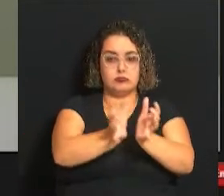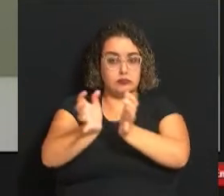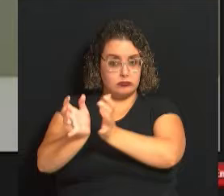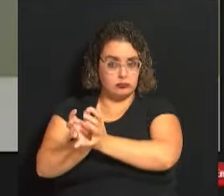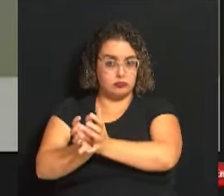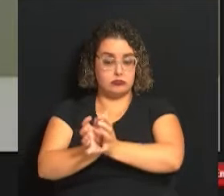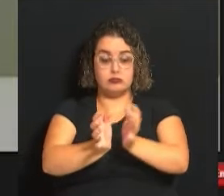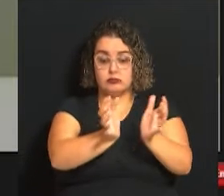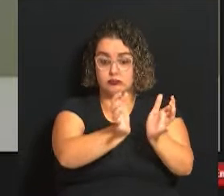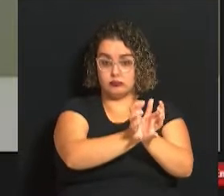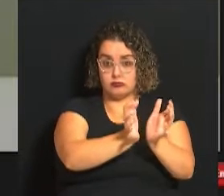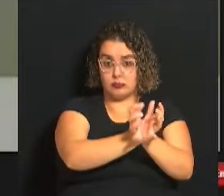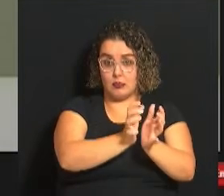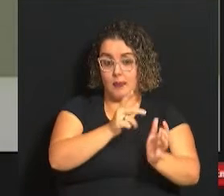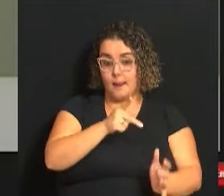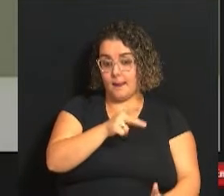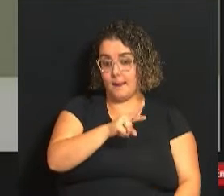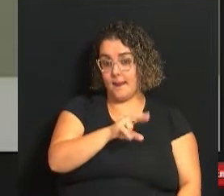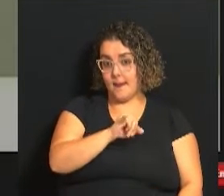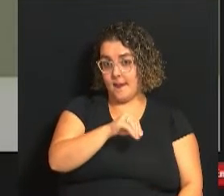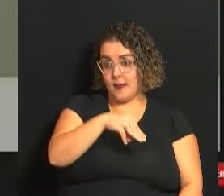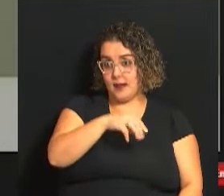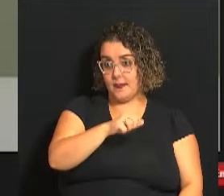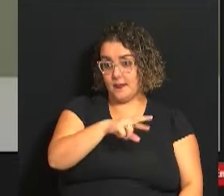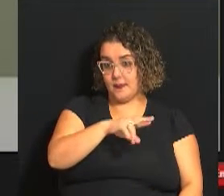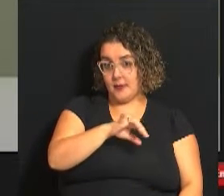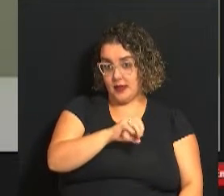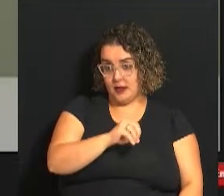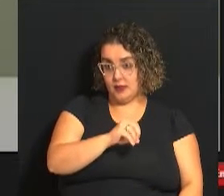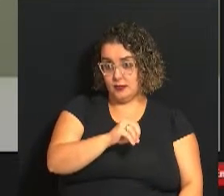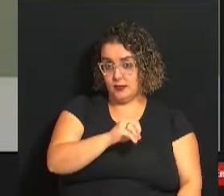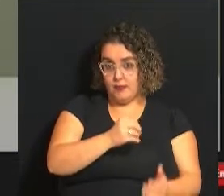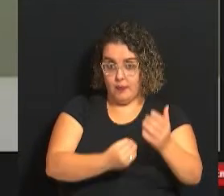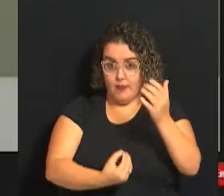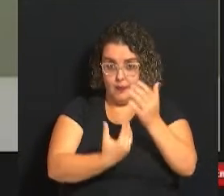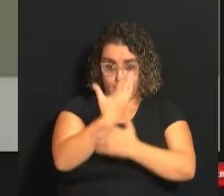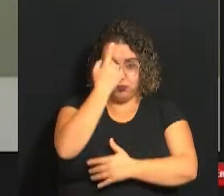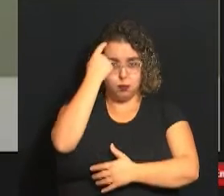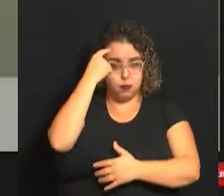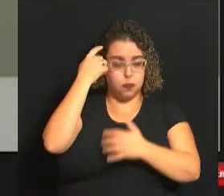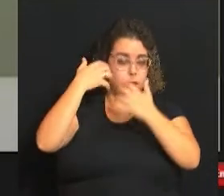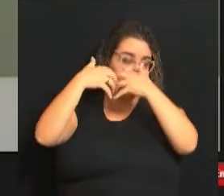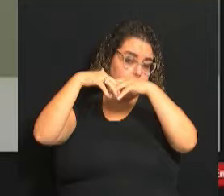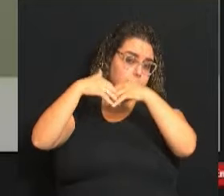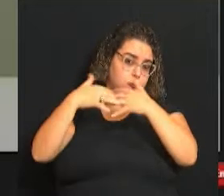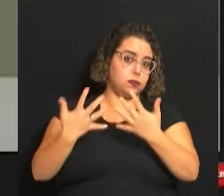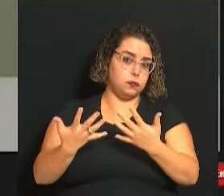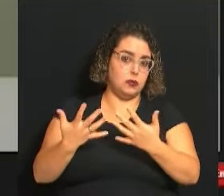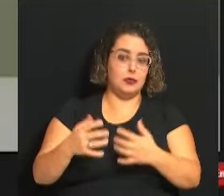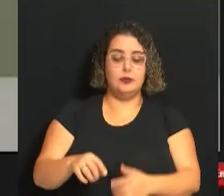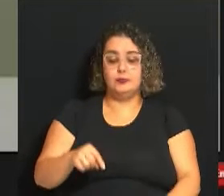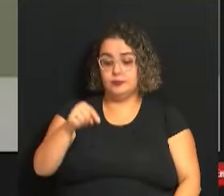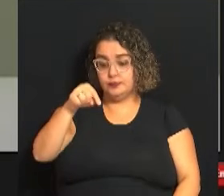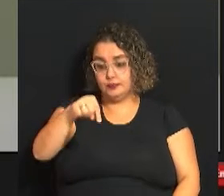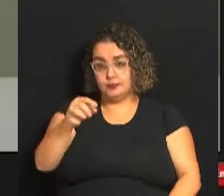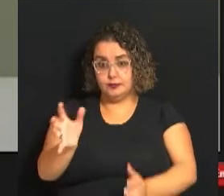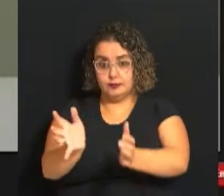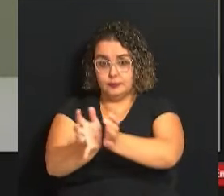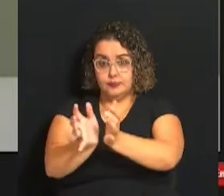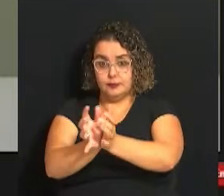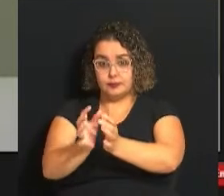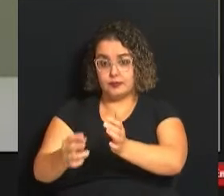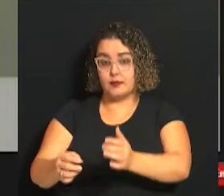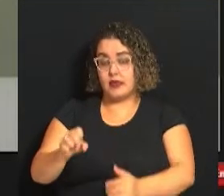primários cerebrais, ou seja, que nascem no cérebro, e aqueles que são